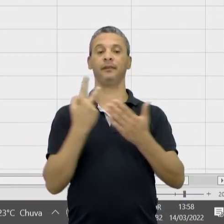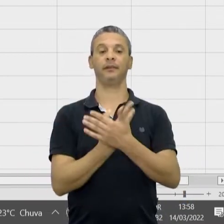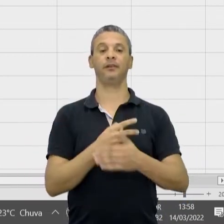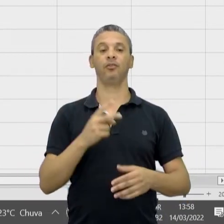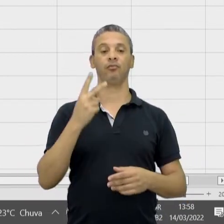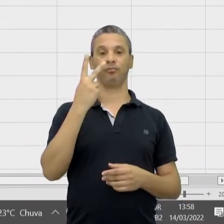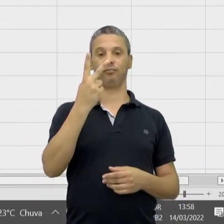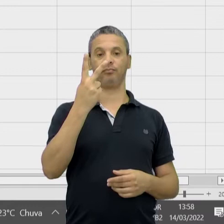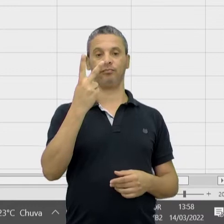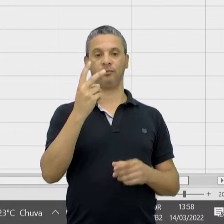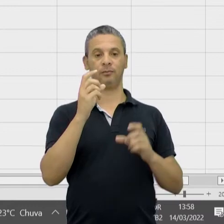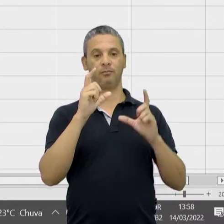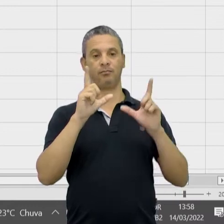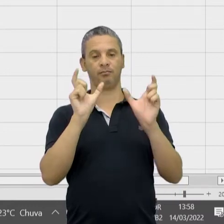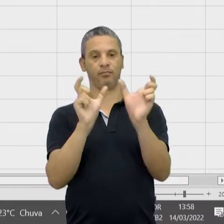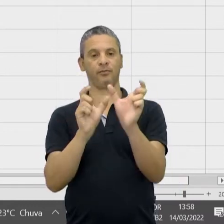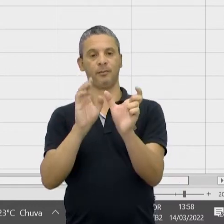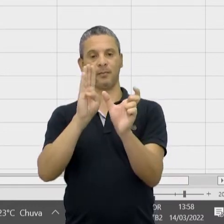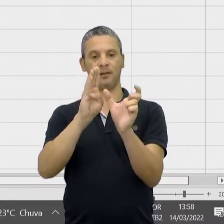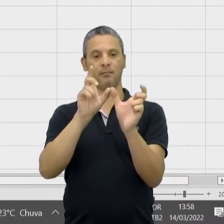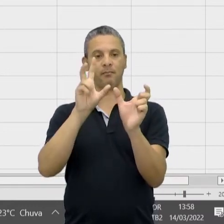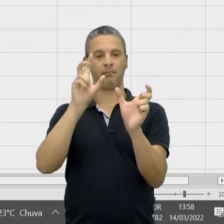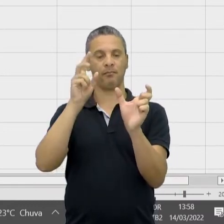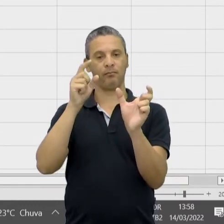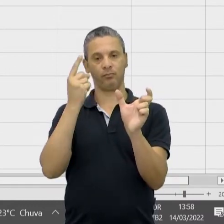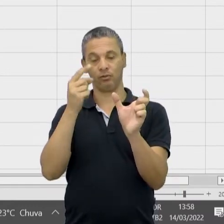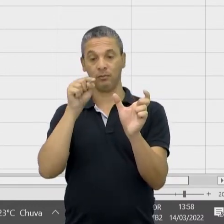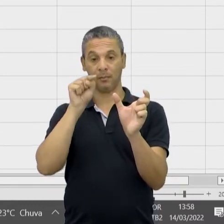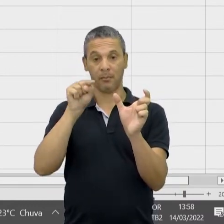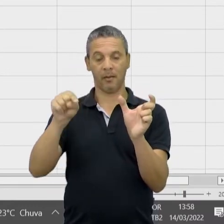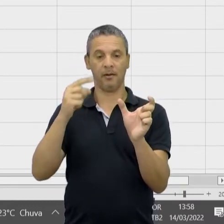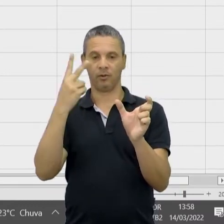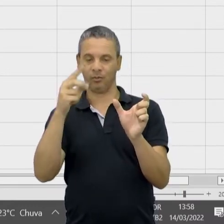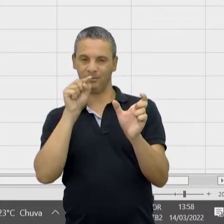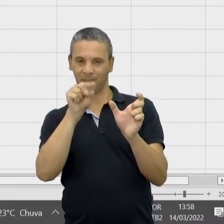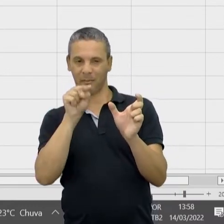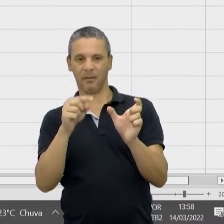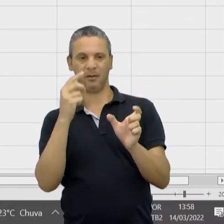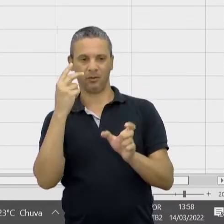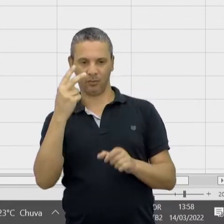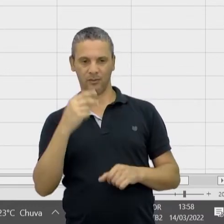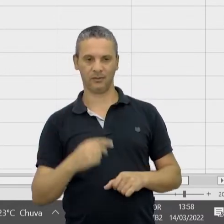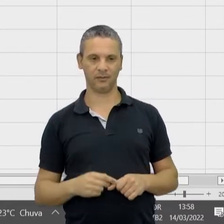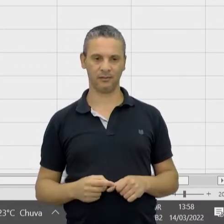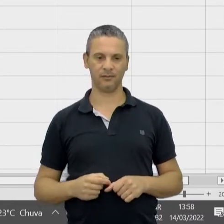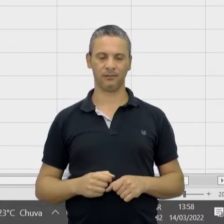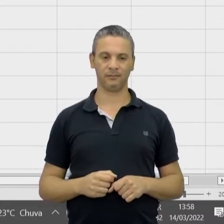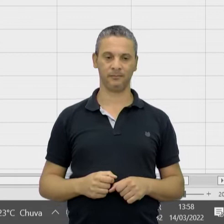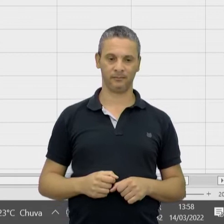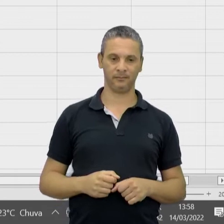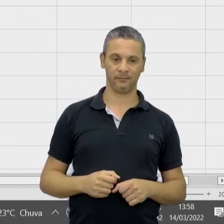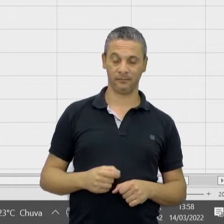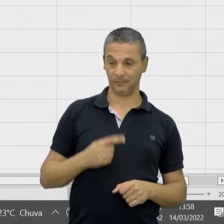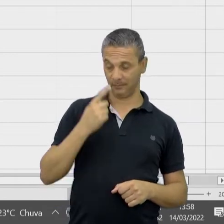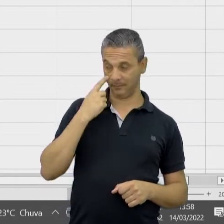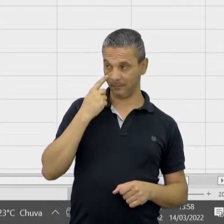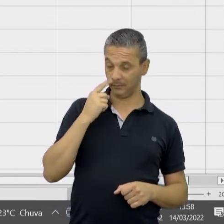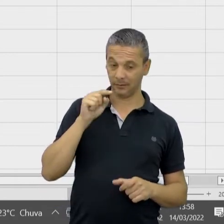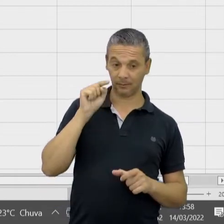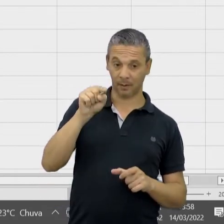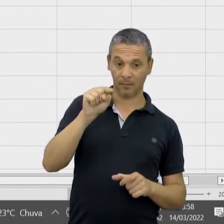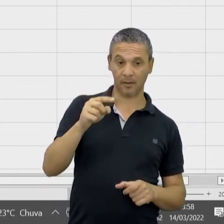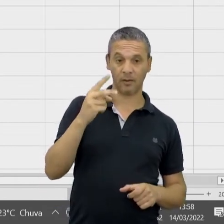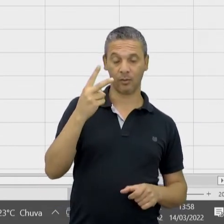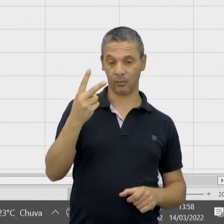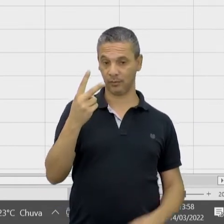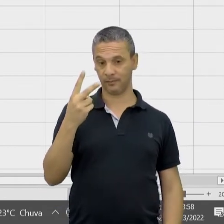clicar 2 vezes no B, tá vendo que a cruzinha ficou preta? Ficou preta assim bem,